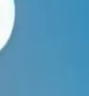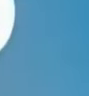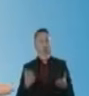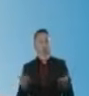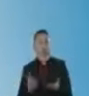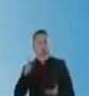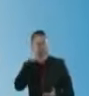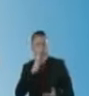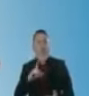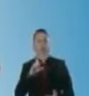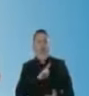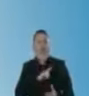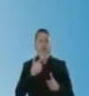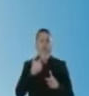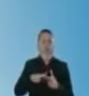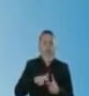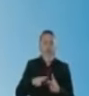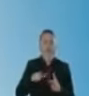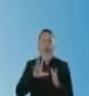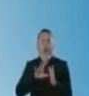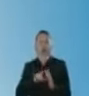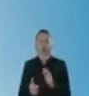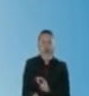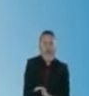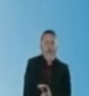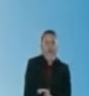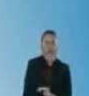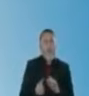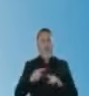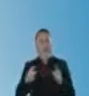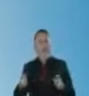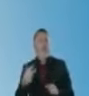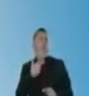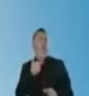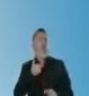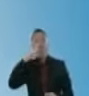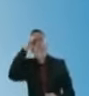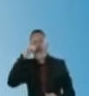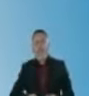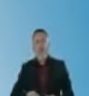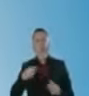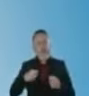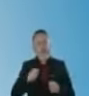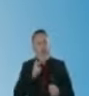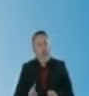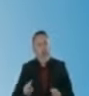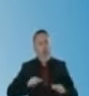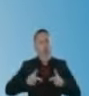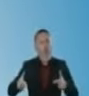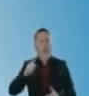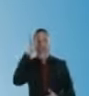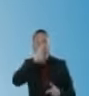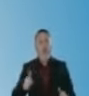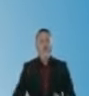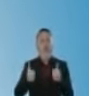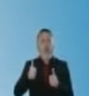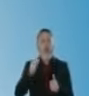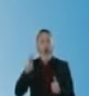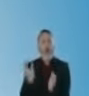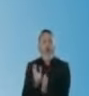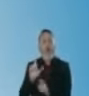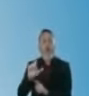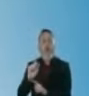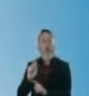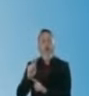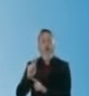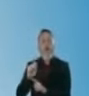2500. Vivemos em um país manchado pela corrupção. Não podemos desistir. Precisamos continuar lutando por um Brasil melhor. Veja a Lava Jato